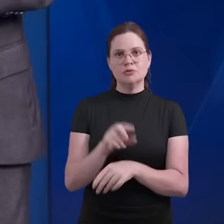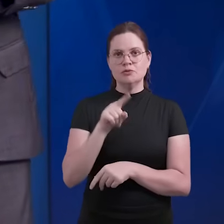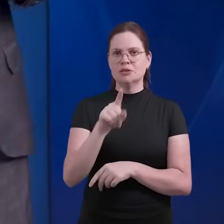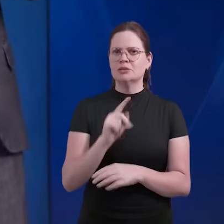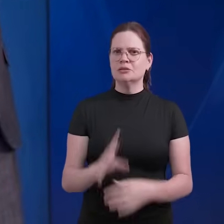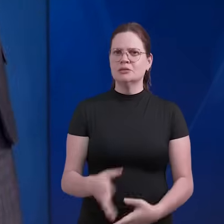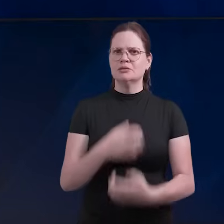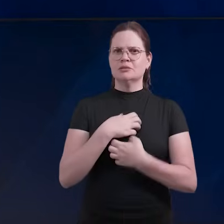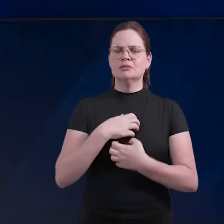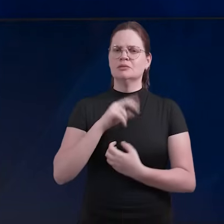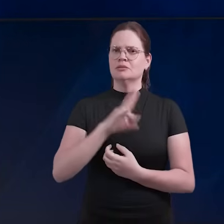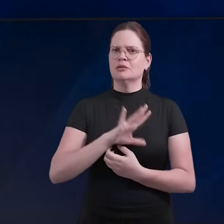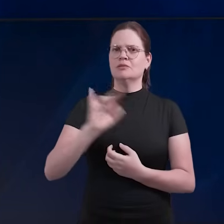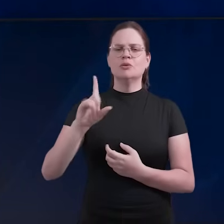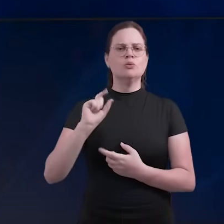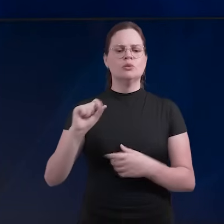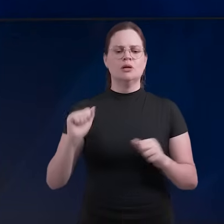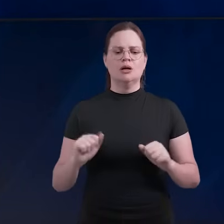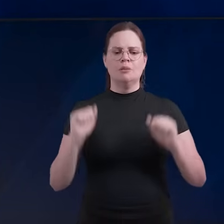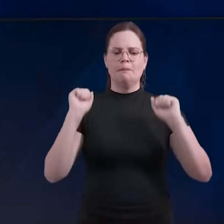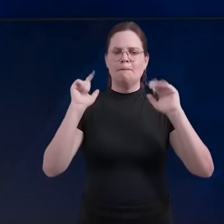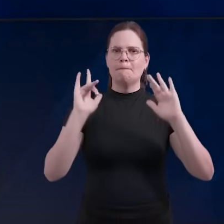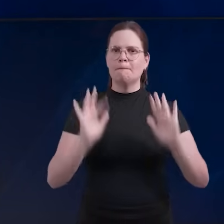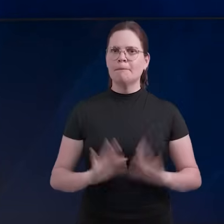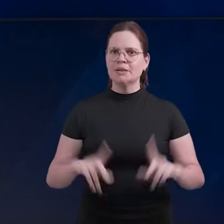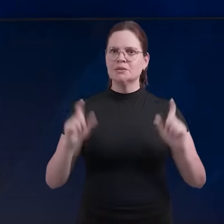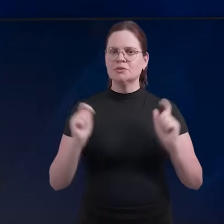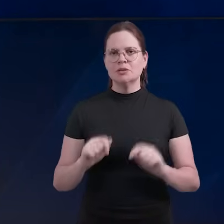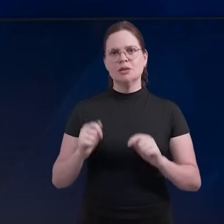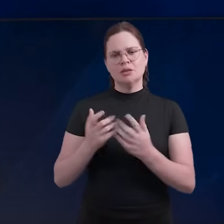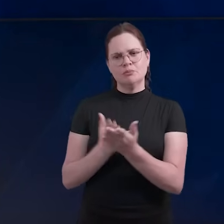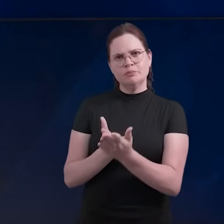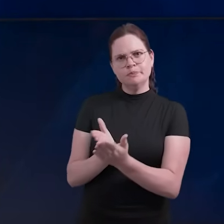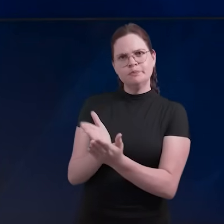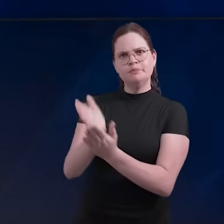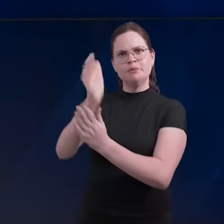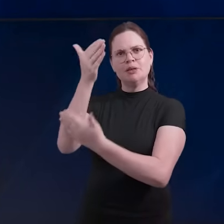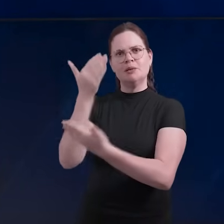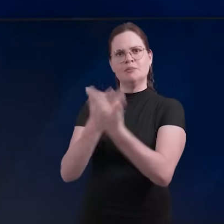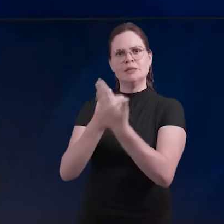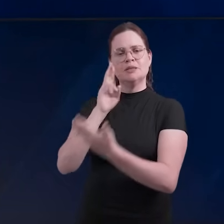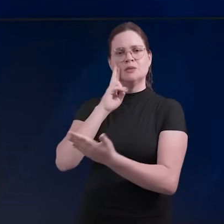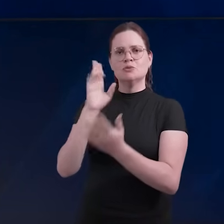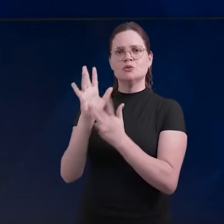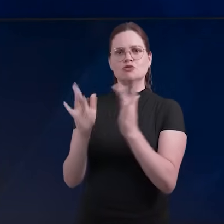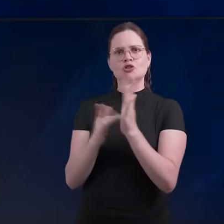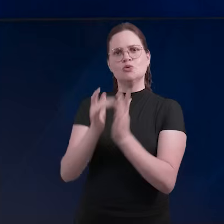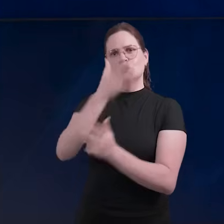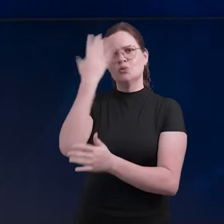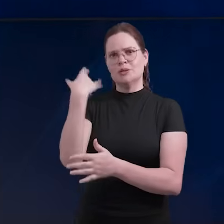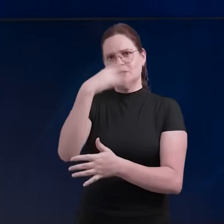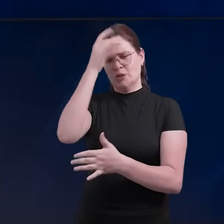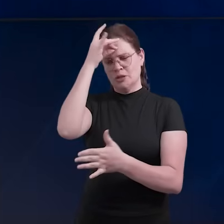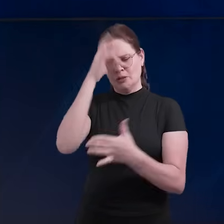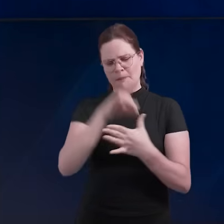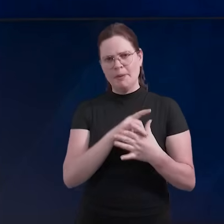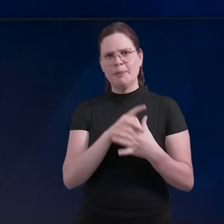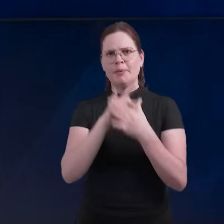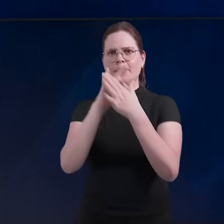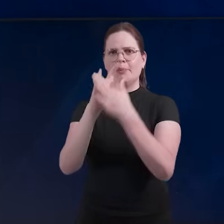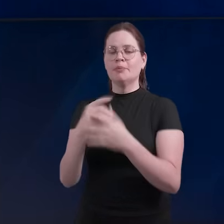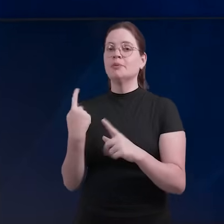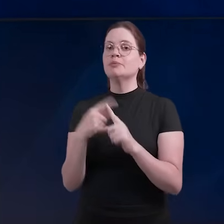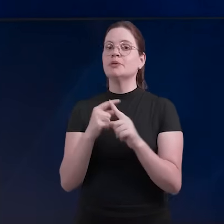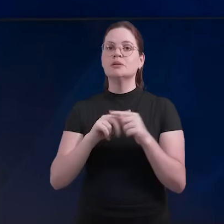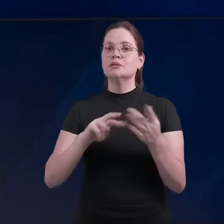Santo. Você vai sentir agora o que é a bênção de poder andar na direção do Espírito Santo na sua vida, porque você vai